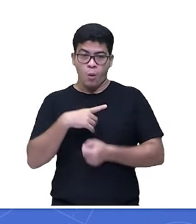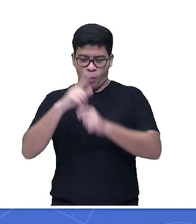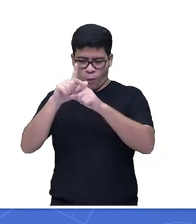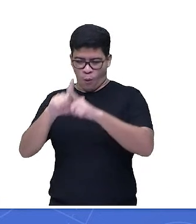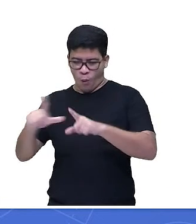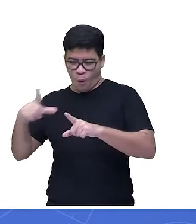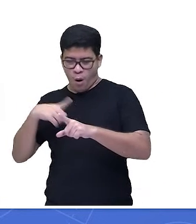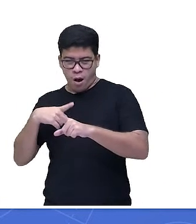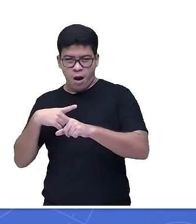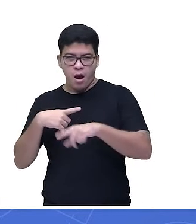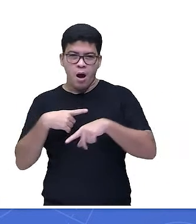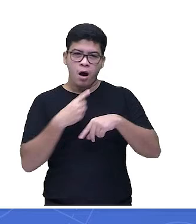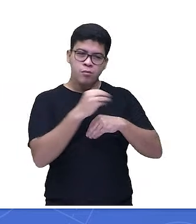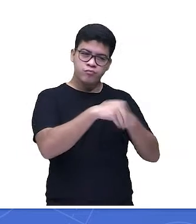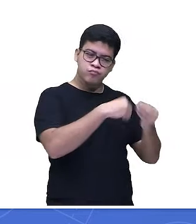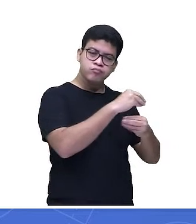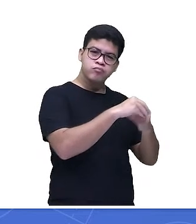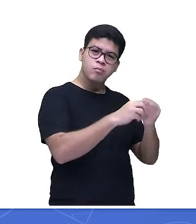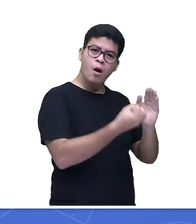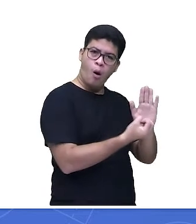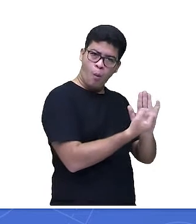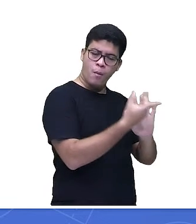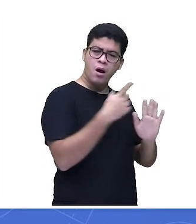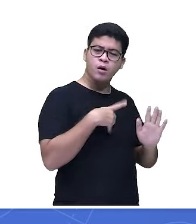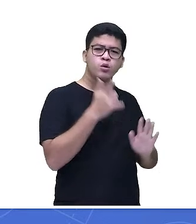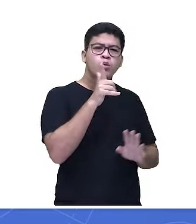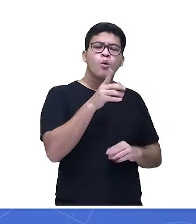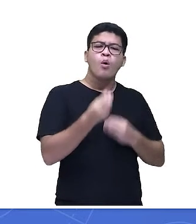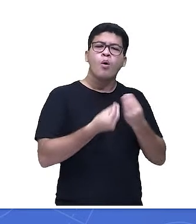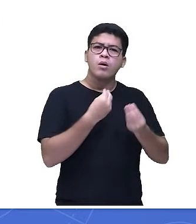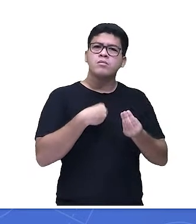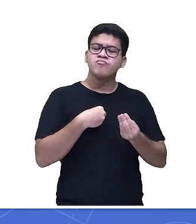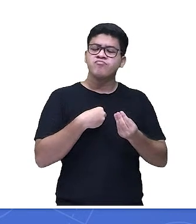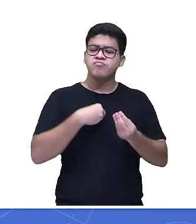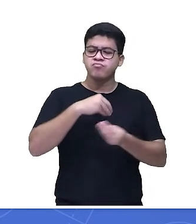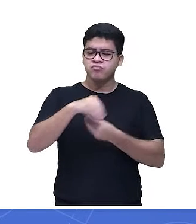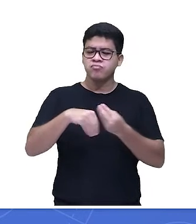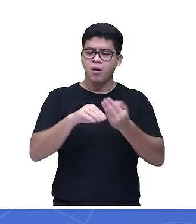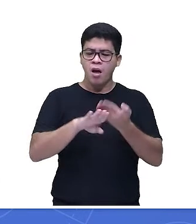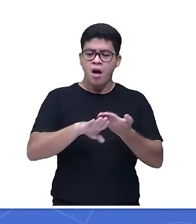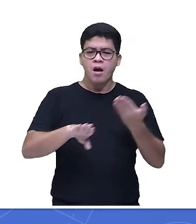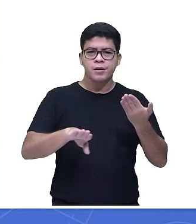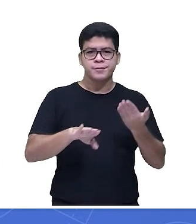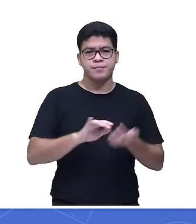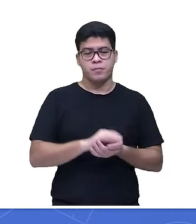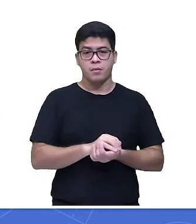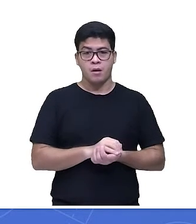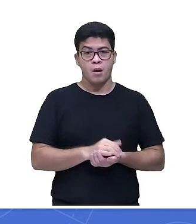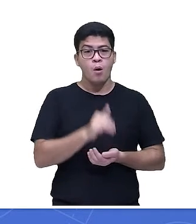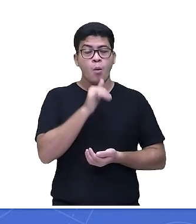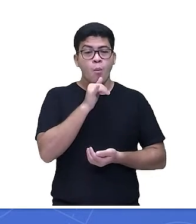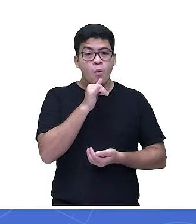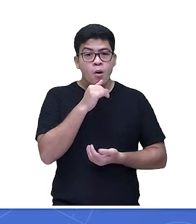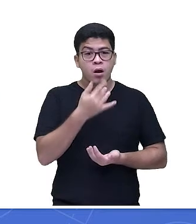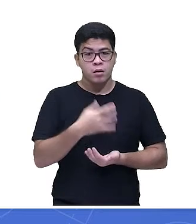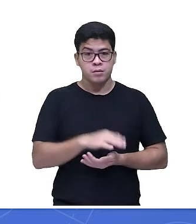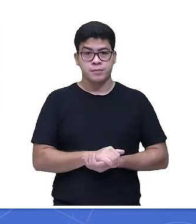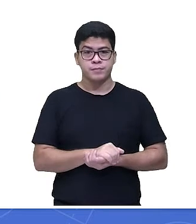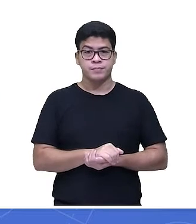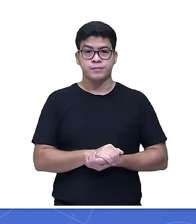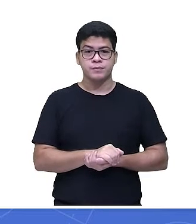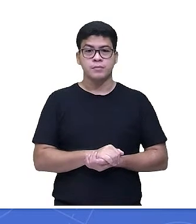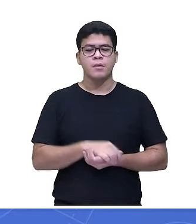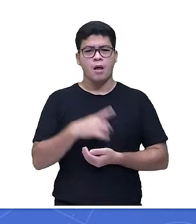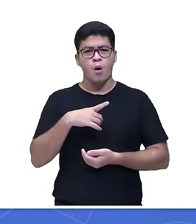misturas heterogêneas é nítida os níveis de separação. Exemplo de misturas homogêneas, o